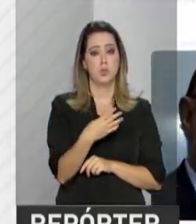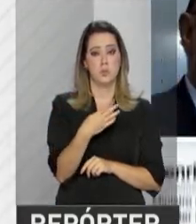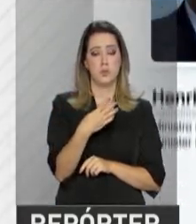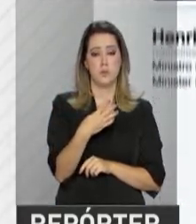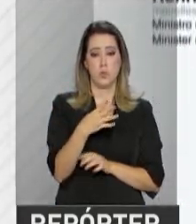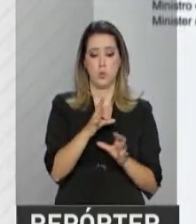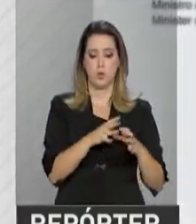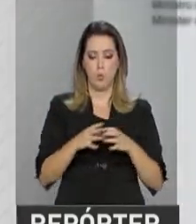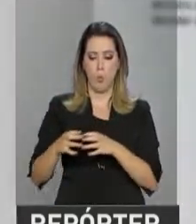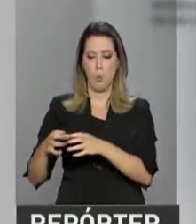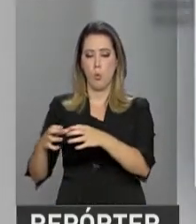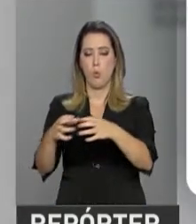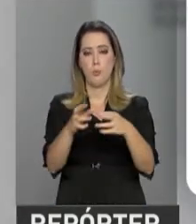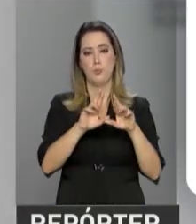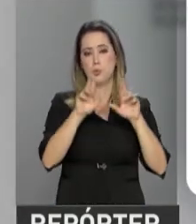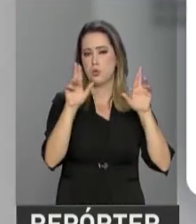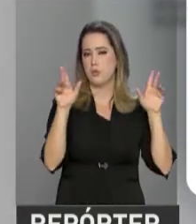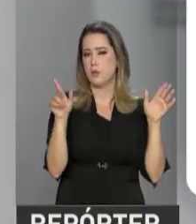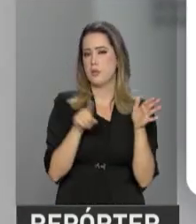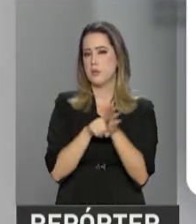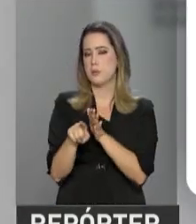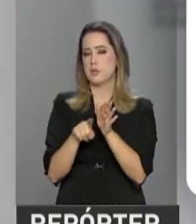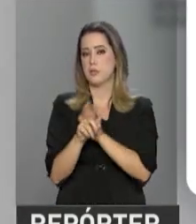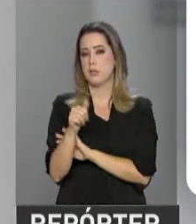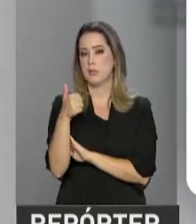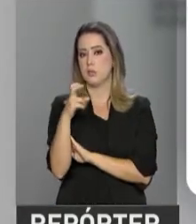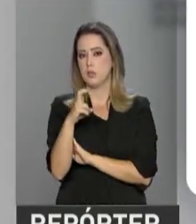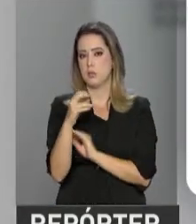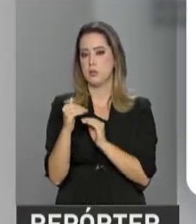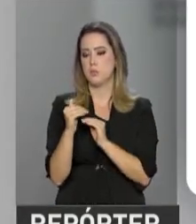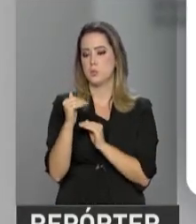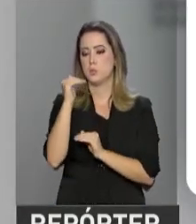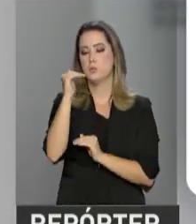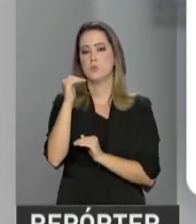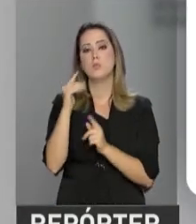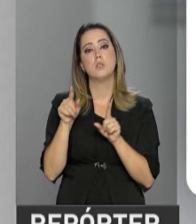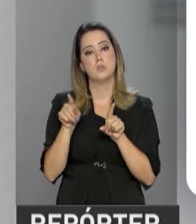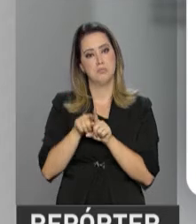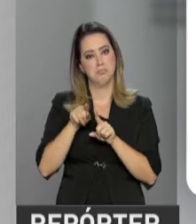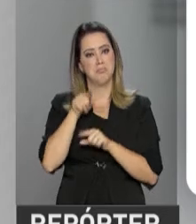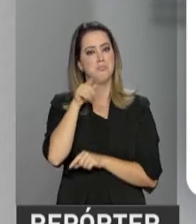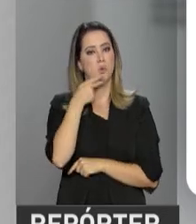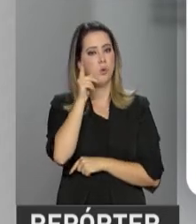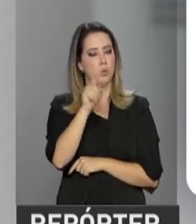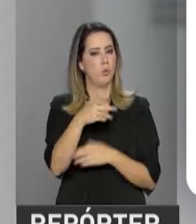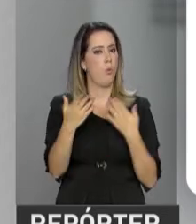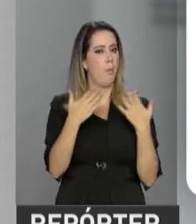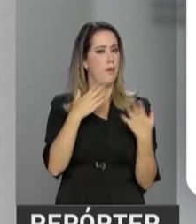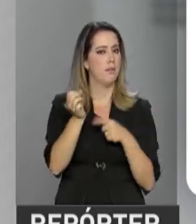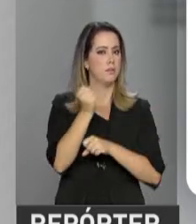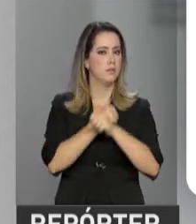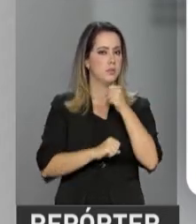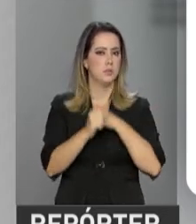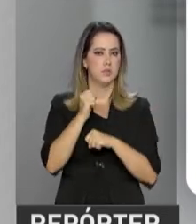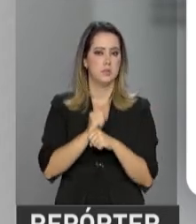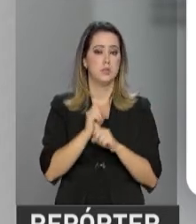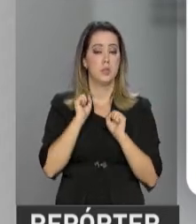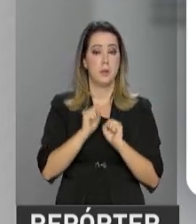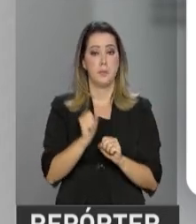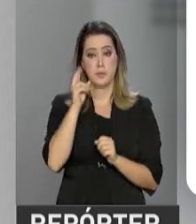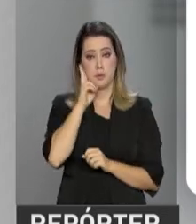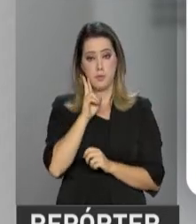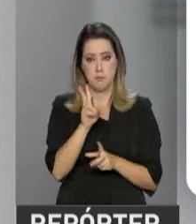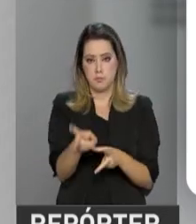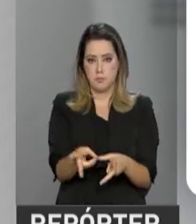pesquisados pelo ibge 15 apresentaram alta meirelles destacou ainda que em comparação aos anos anteriores é possível